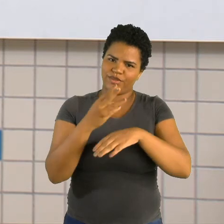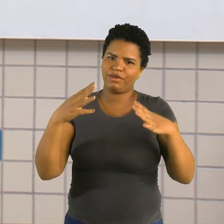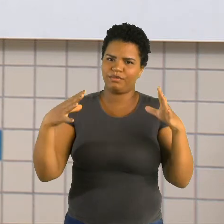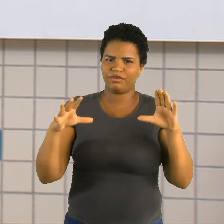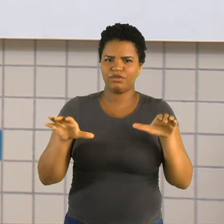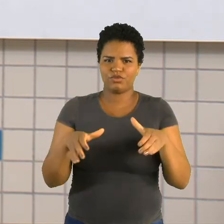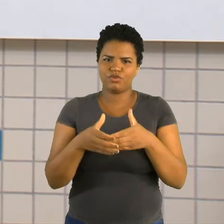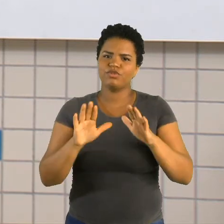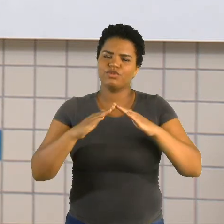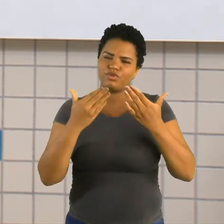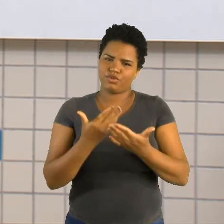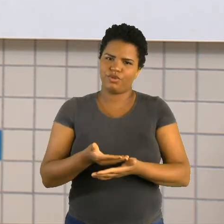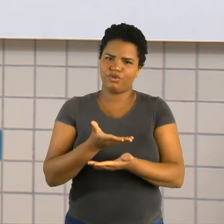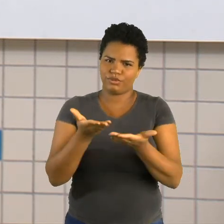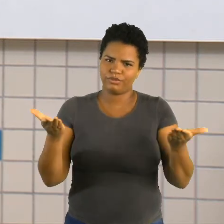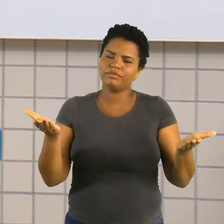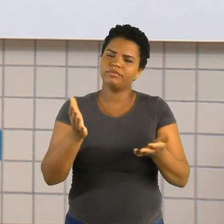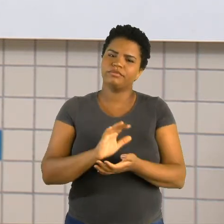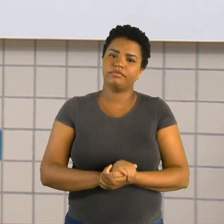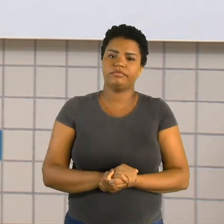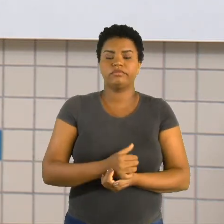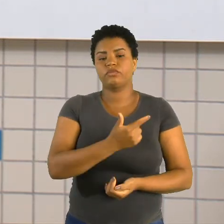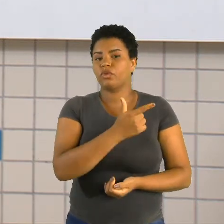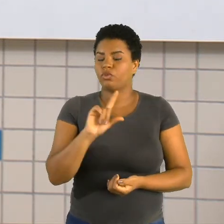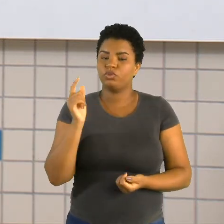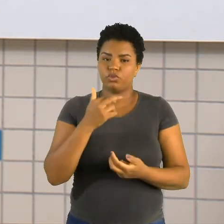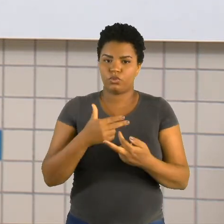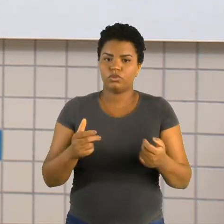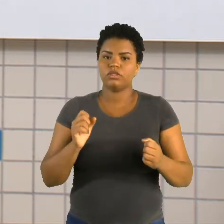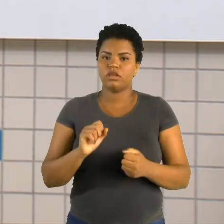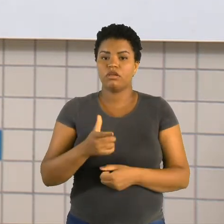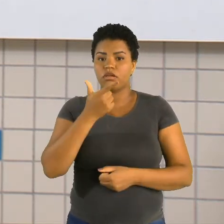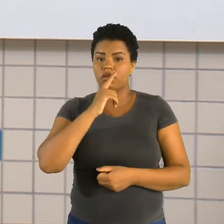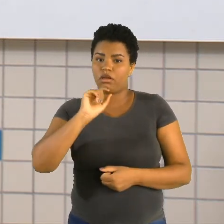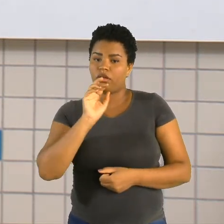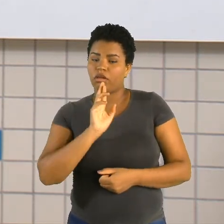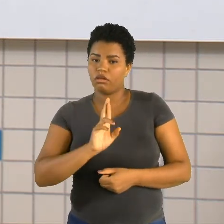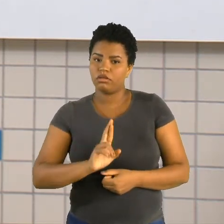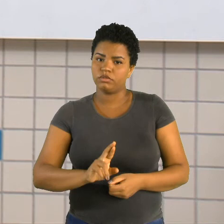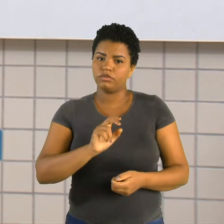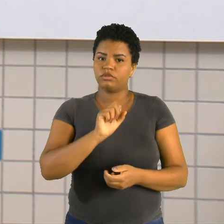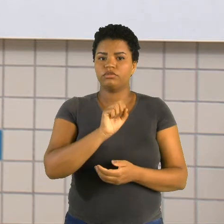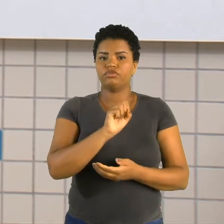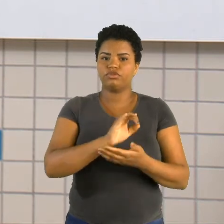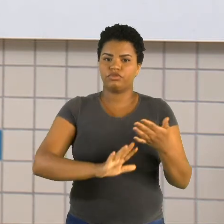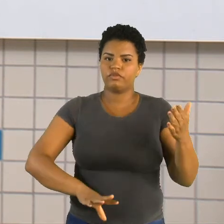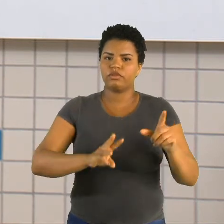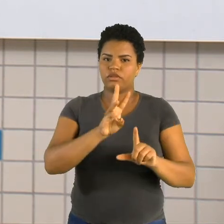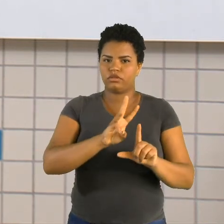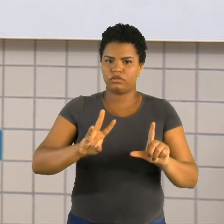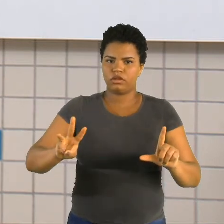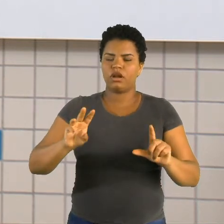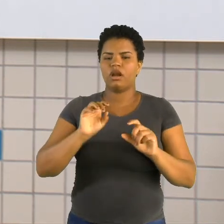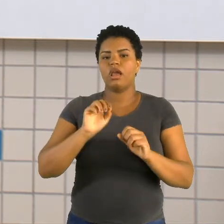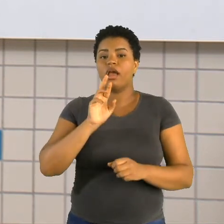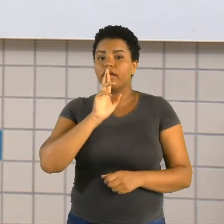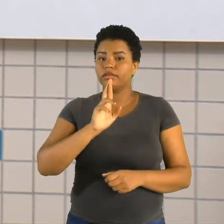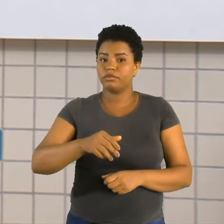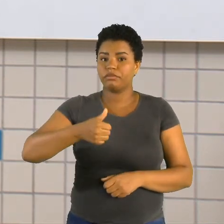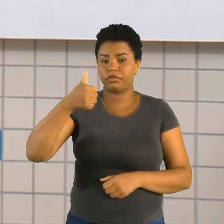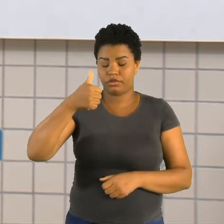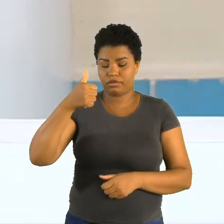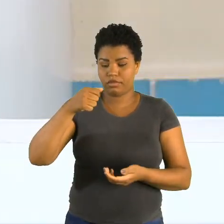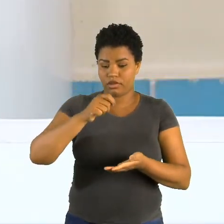vocês. Outra coisa, quem for responder as atividades pela plataforma, responda primeiro no